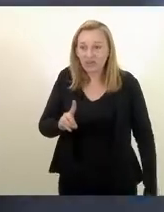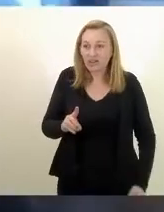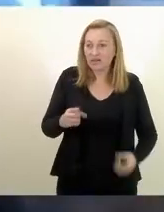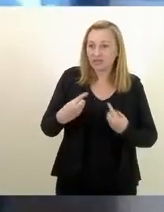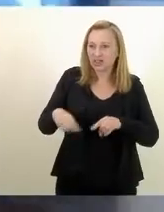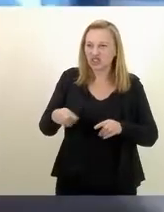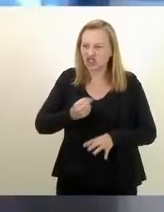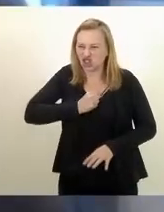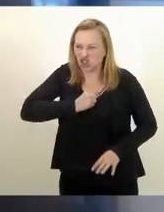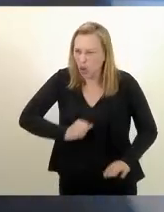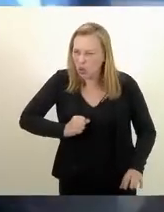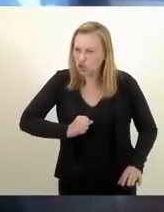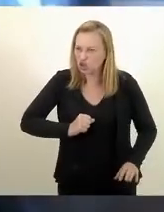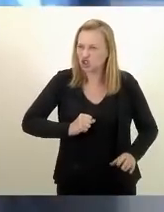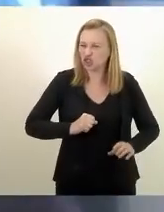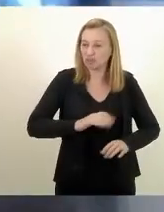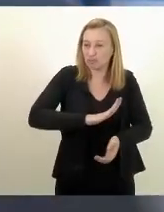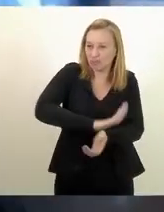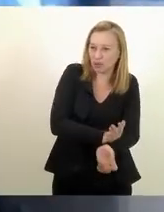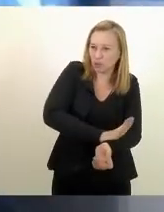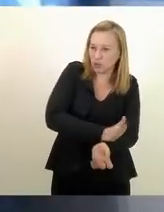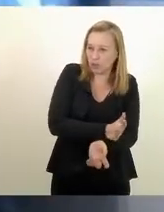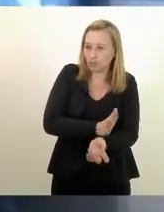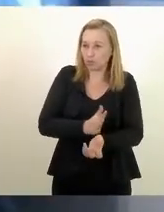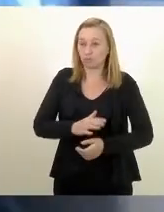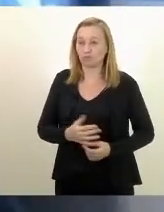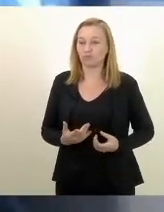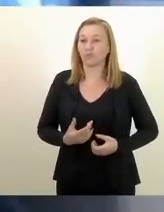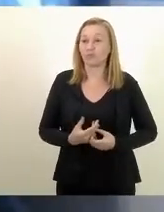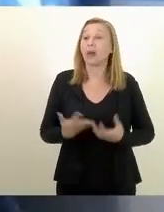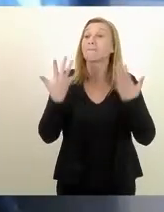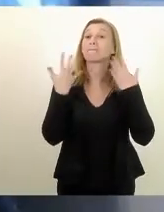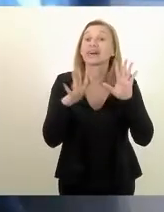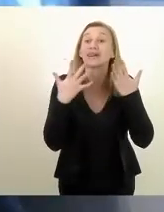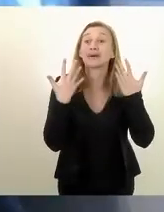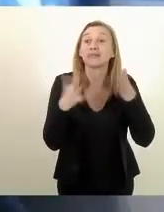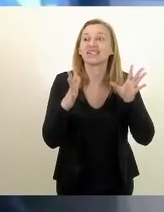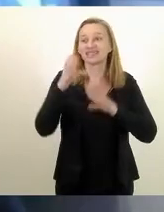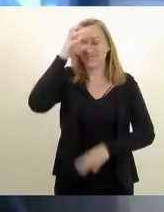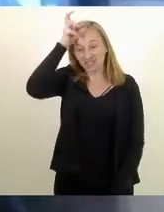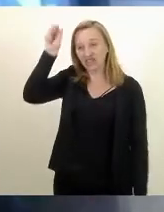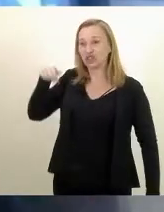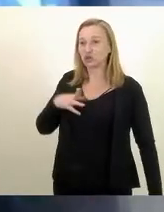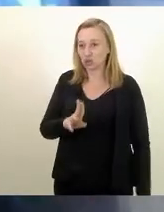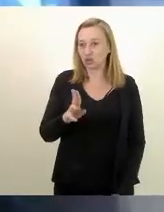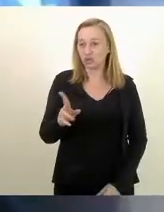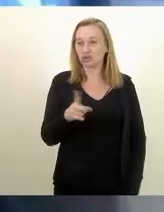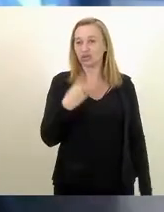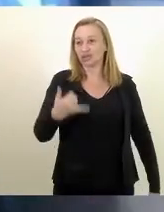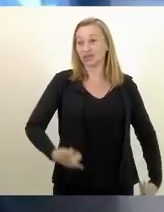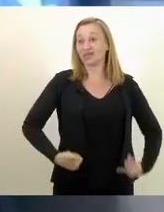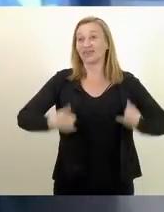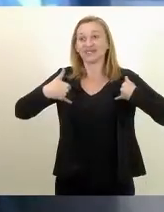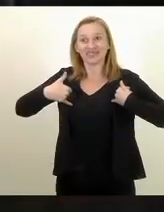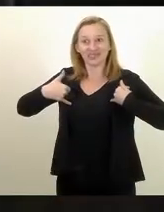de ódio de preconceito de agressão parabéns Tiaju nosso orgulho